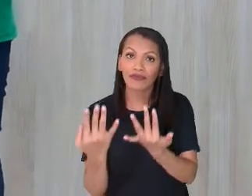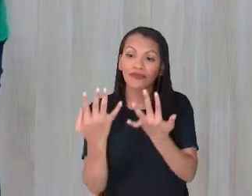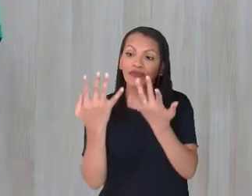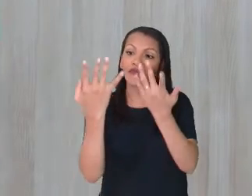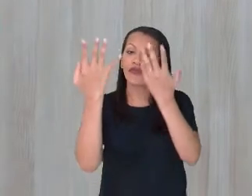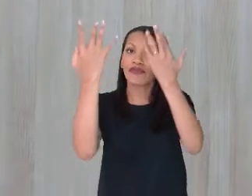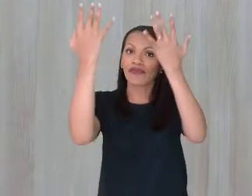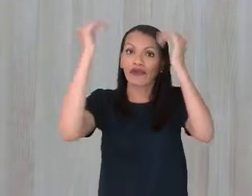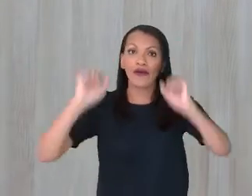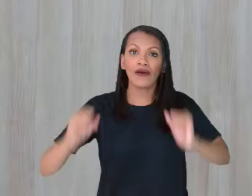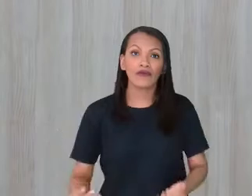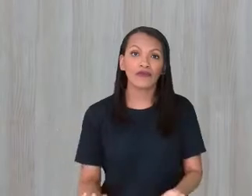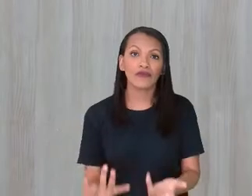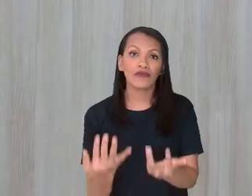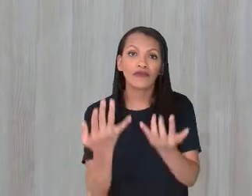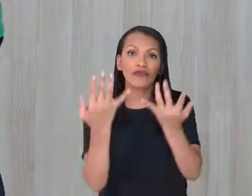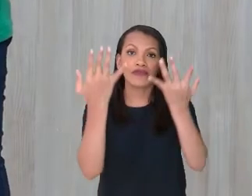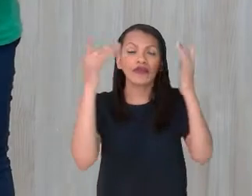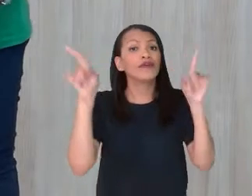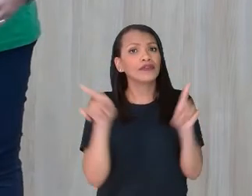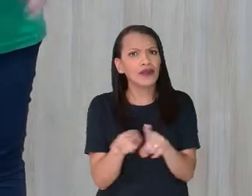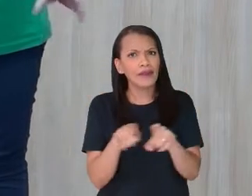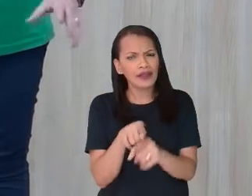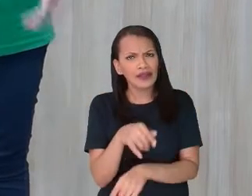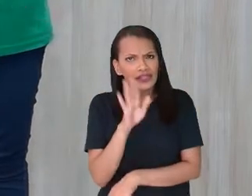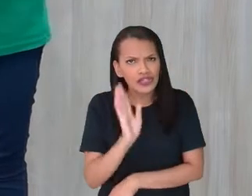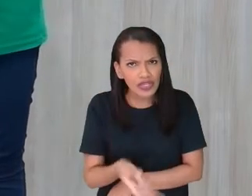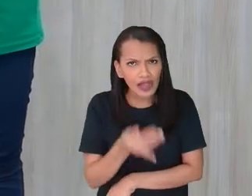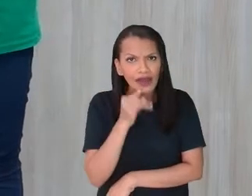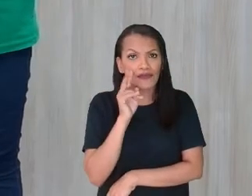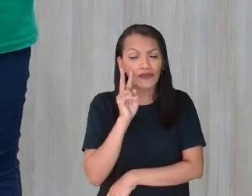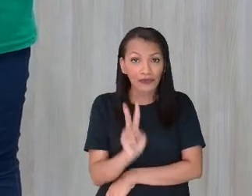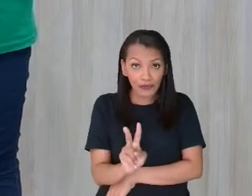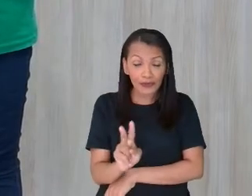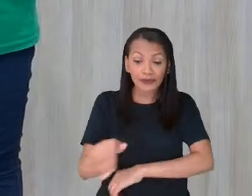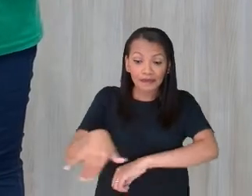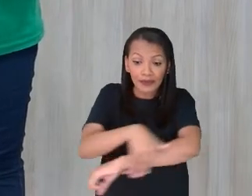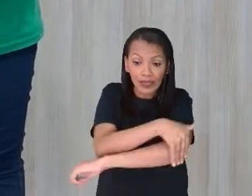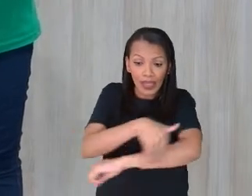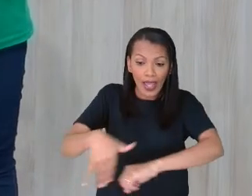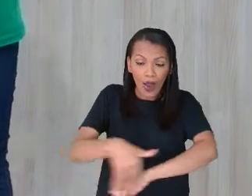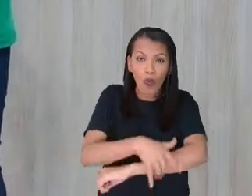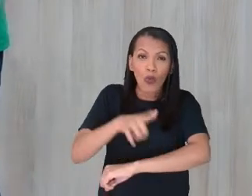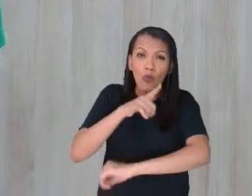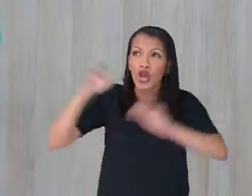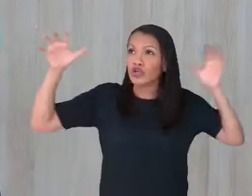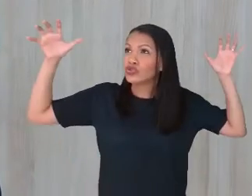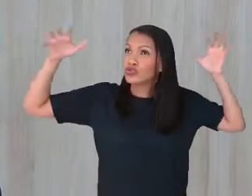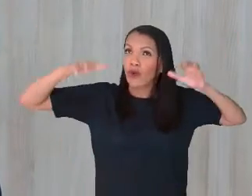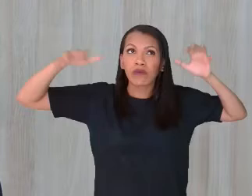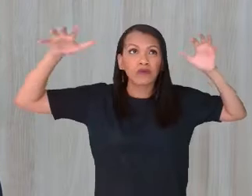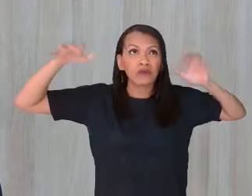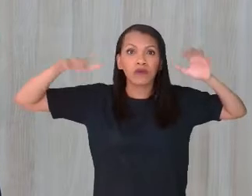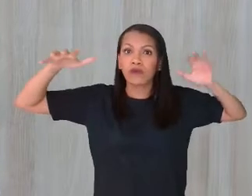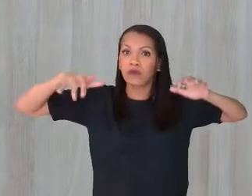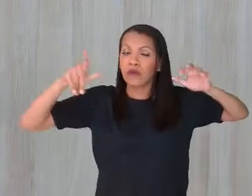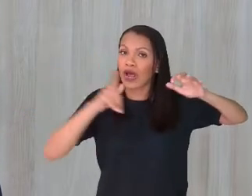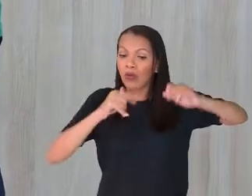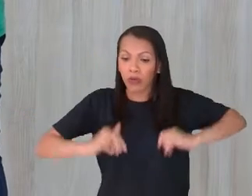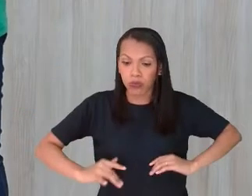acontecer também lá na rua, depois de um dia de chuva, a gente vai ver que a água foi, né? A água, depois que o